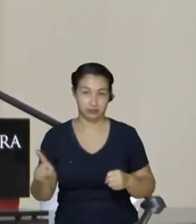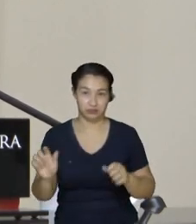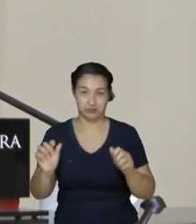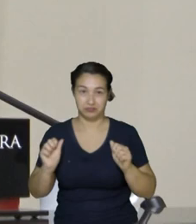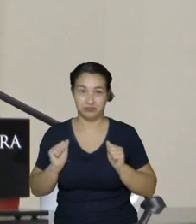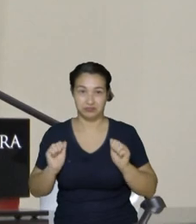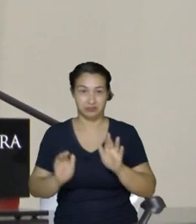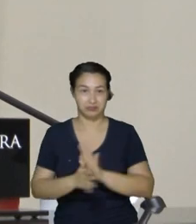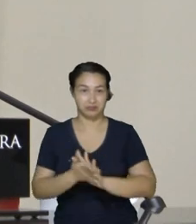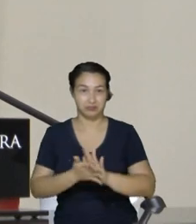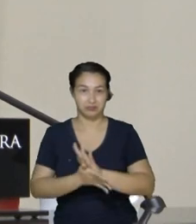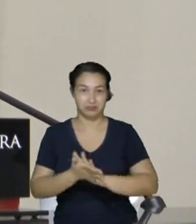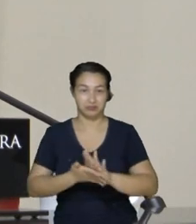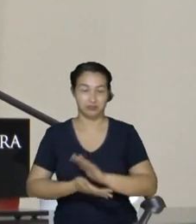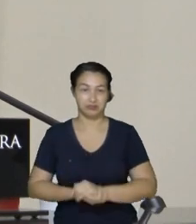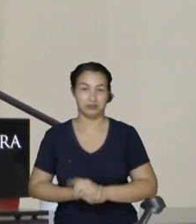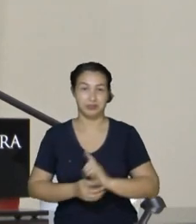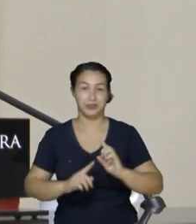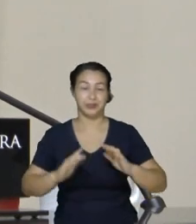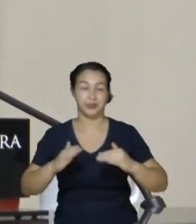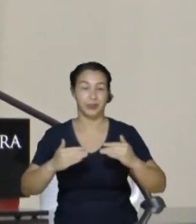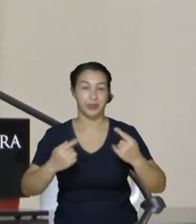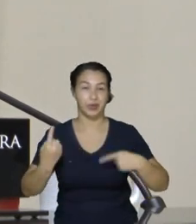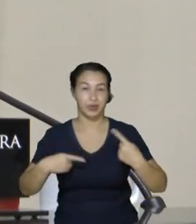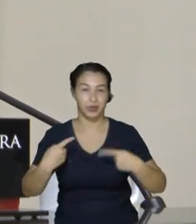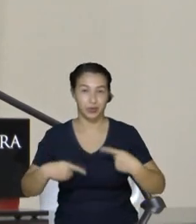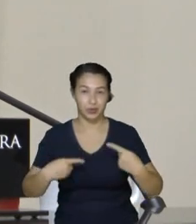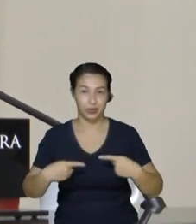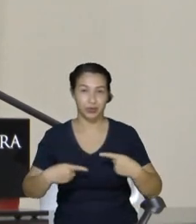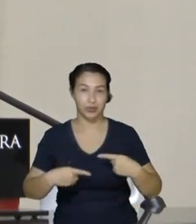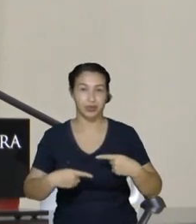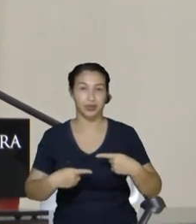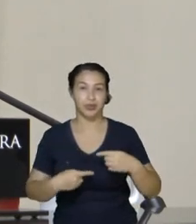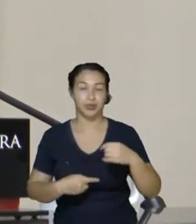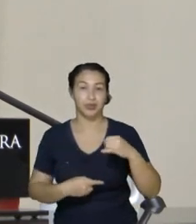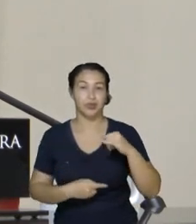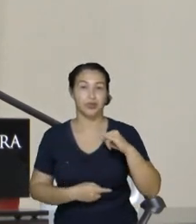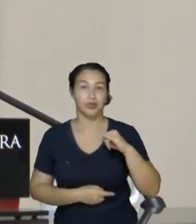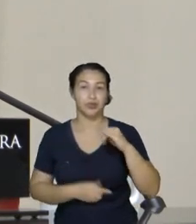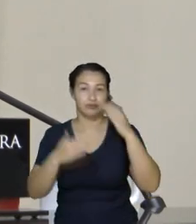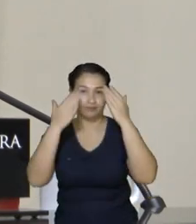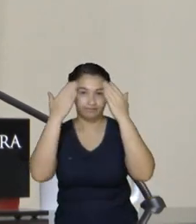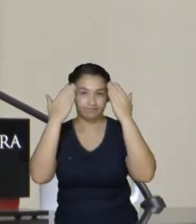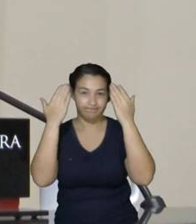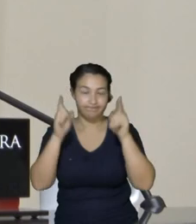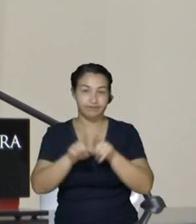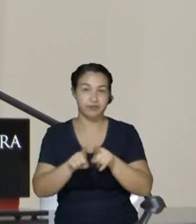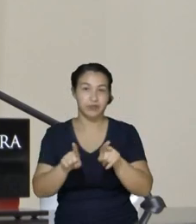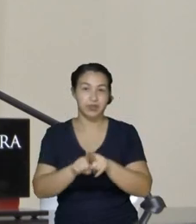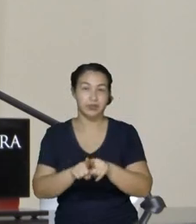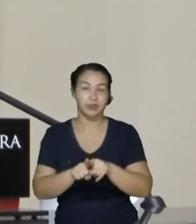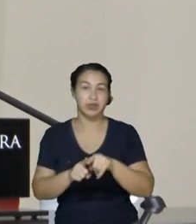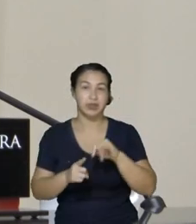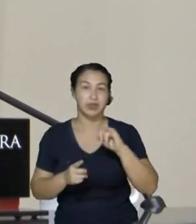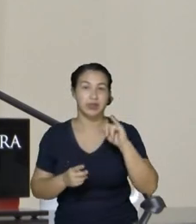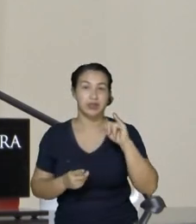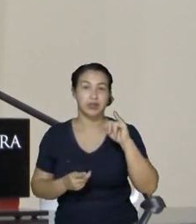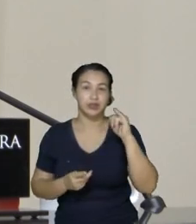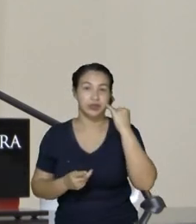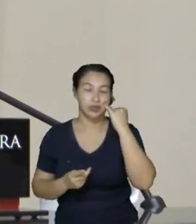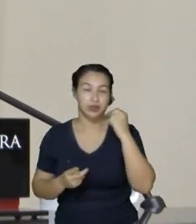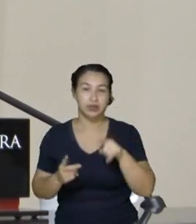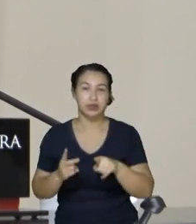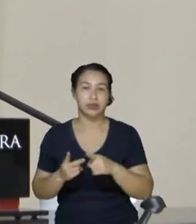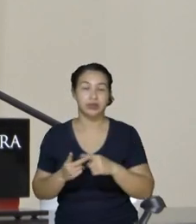nenhuma abstenção. Após ser discutido pelos senhores deputados José Milton Schaefer, Ivan Nats, Jair Mioto e Luiz Fernando Vampiro,